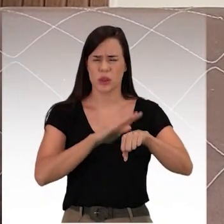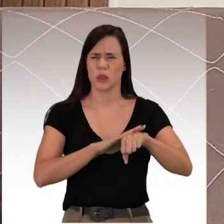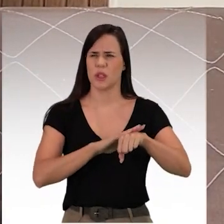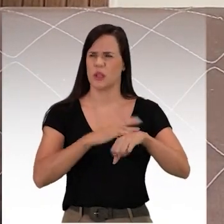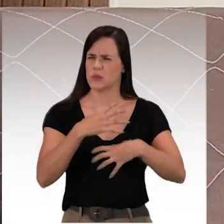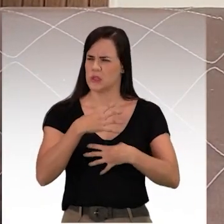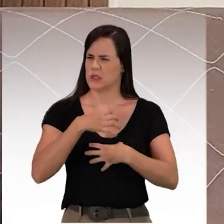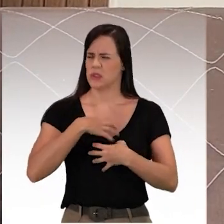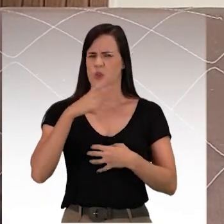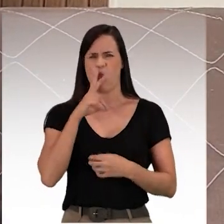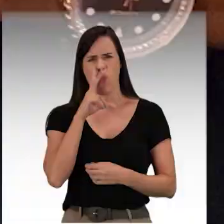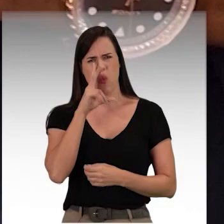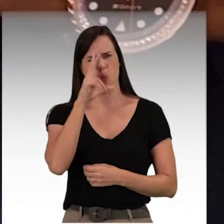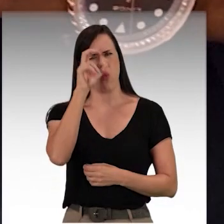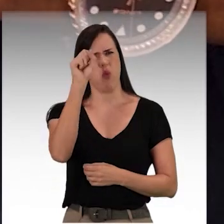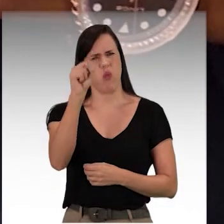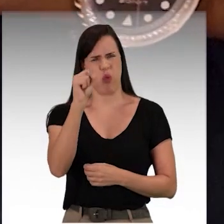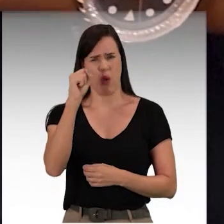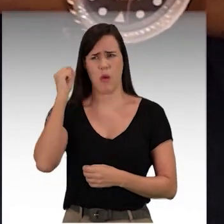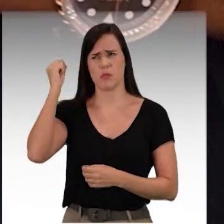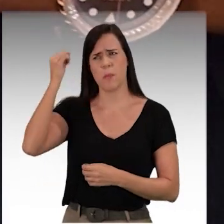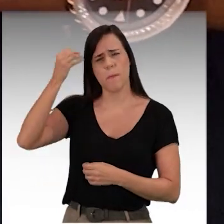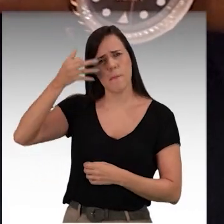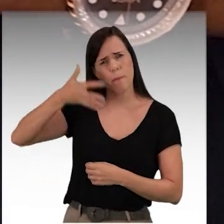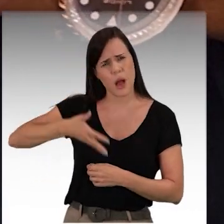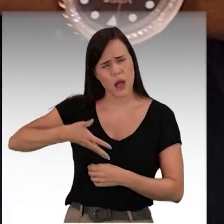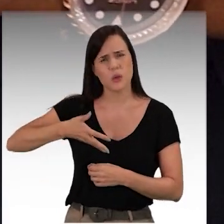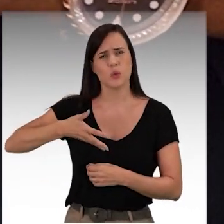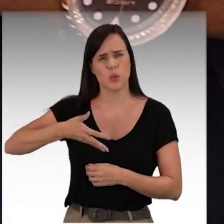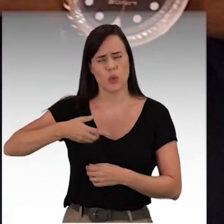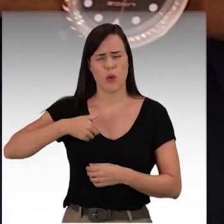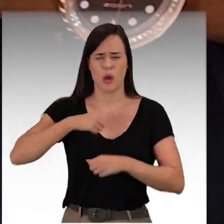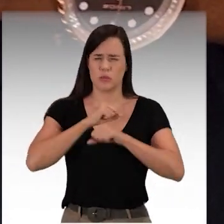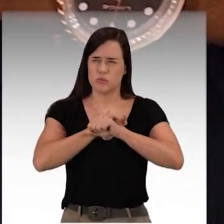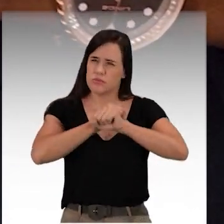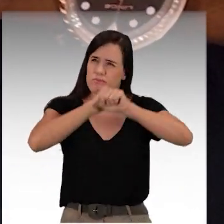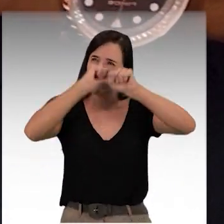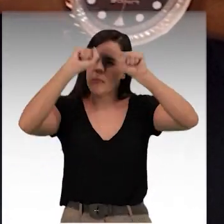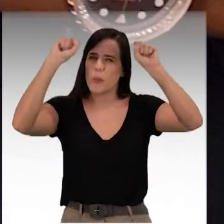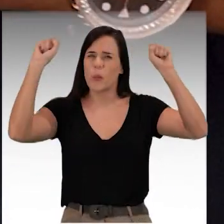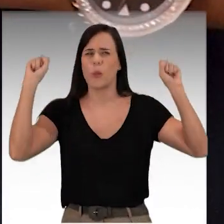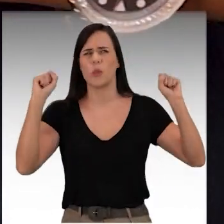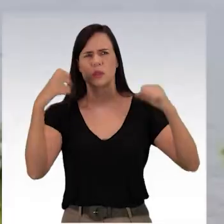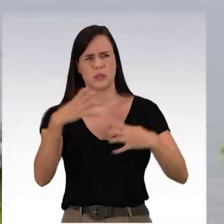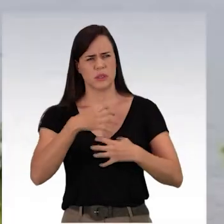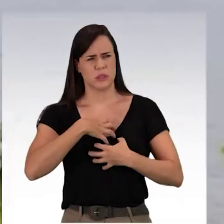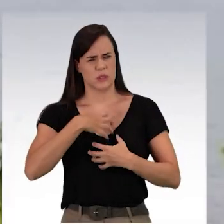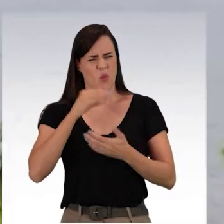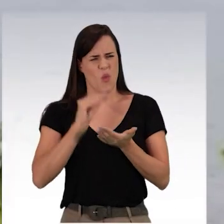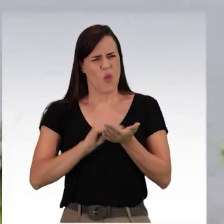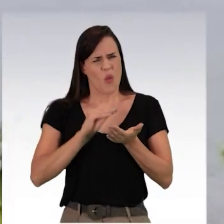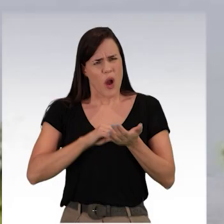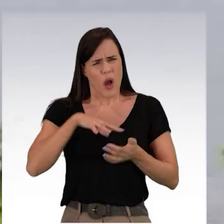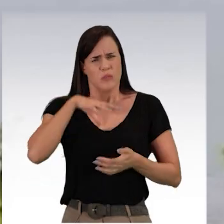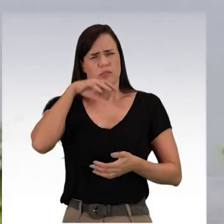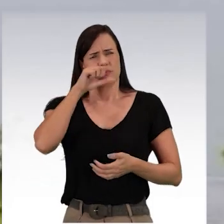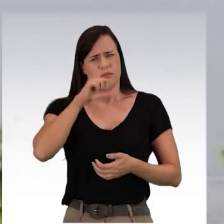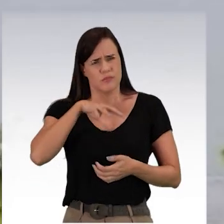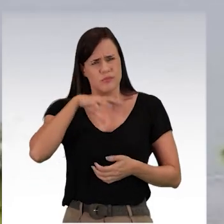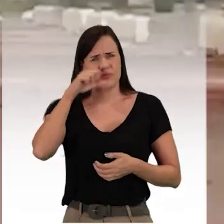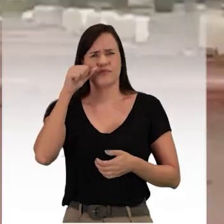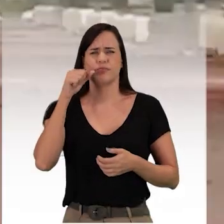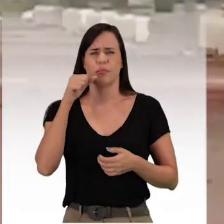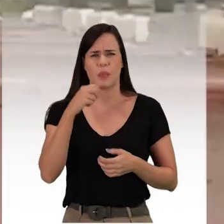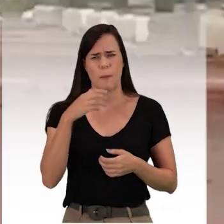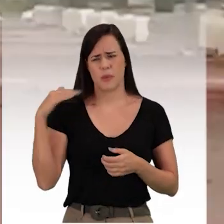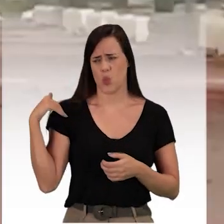ia ficando mais forte. E pela madrugada, eu acordei me sentindo sufocada, como